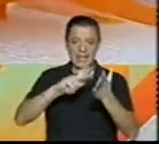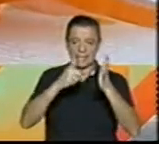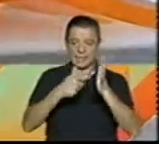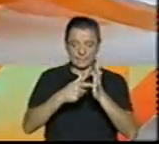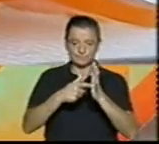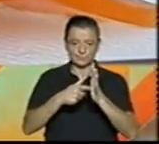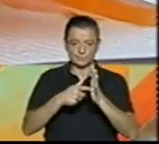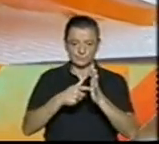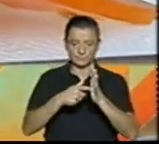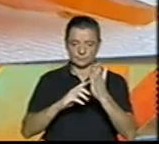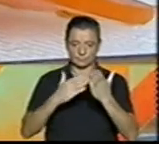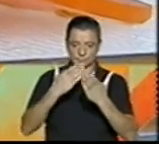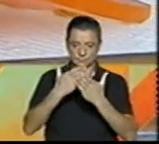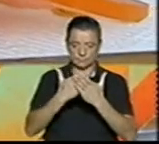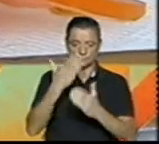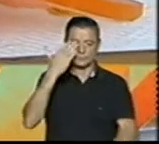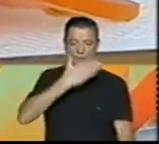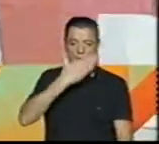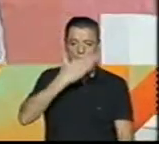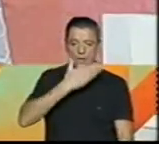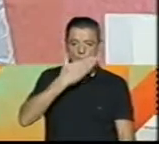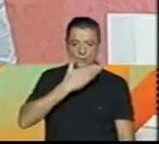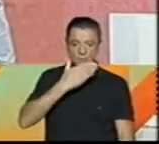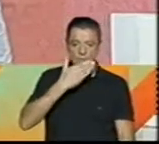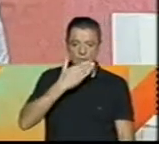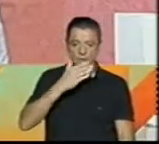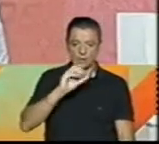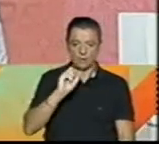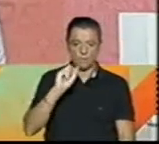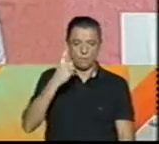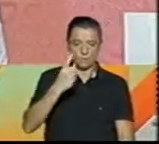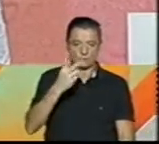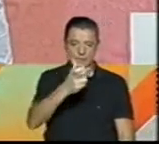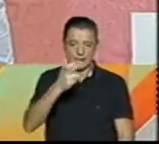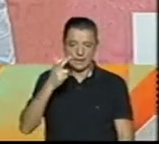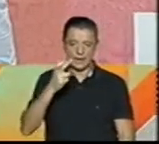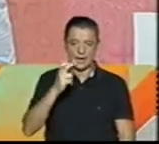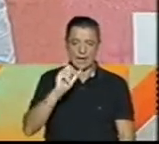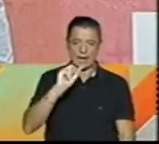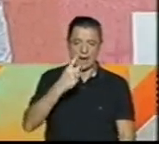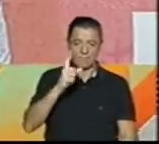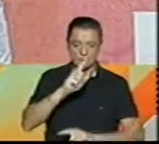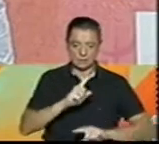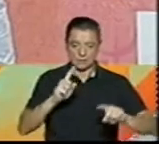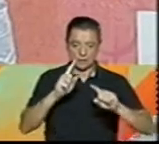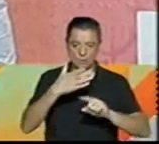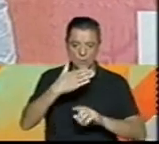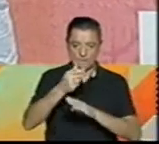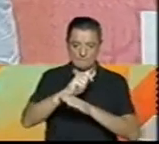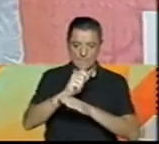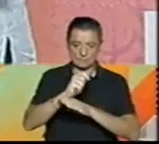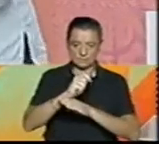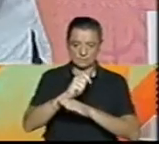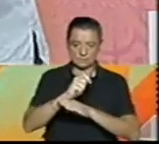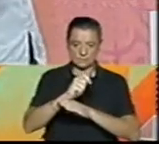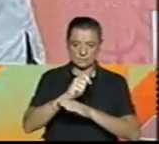costumo dizer, dá uma pré-aula, vocês aumentam a velocidade ligeiramente, um bocadinho. Não tenham pressa, mas façam bem, não é? Daqui a um mês estão a